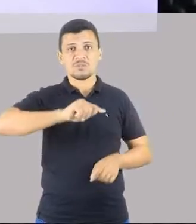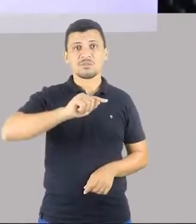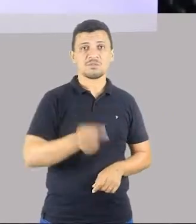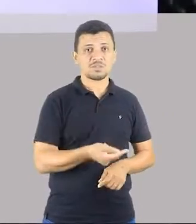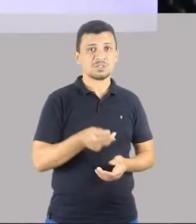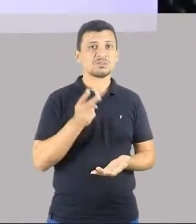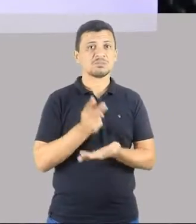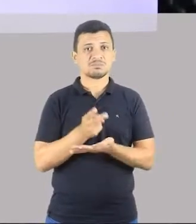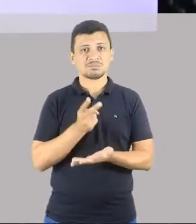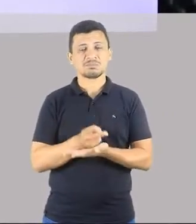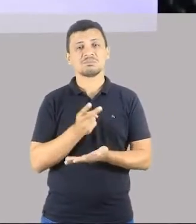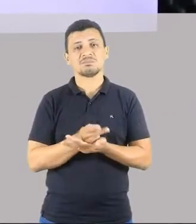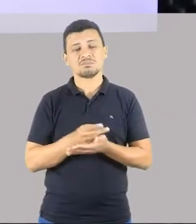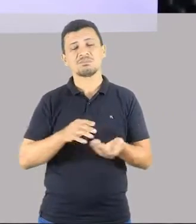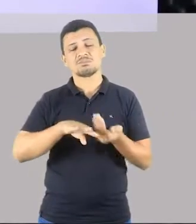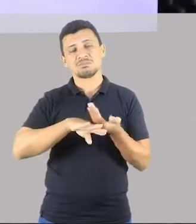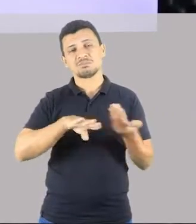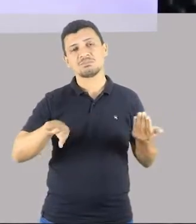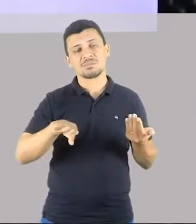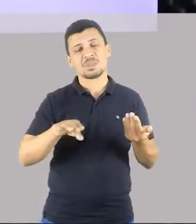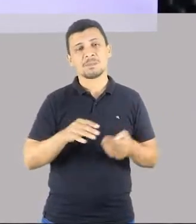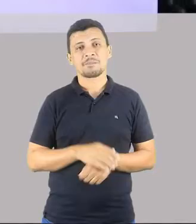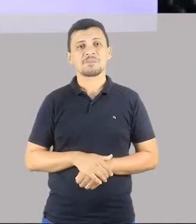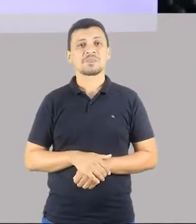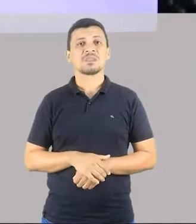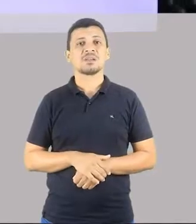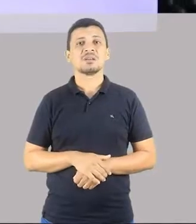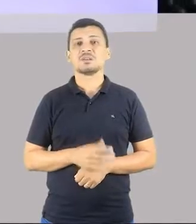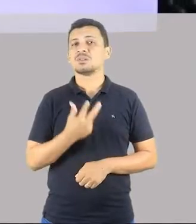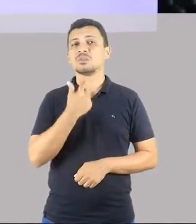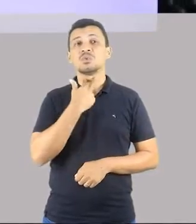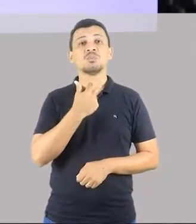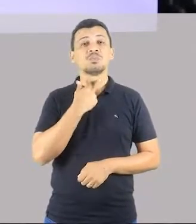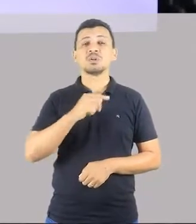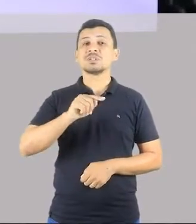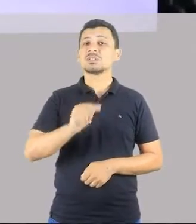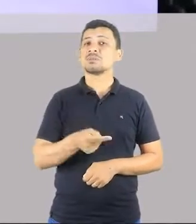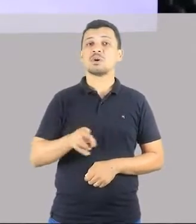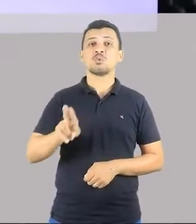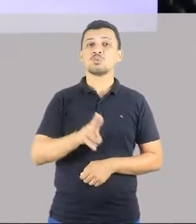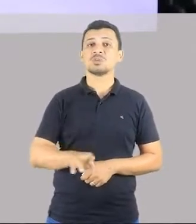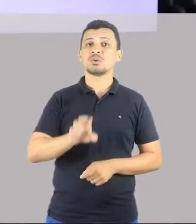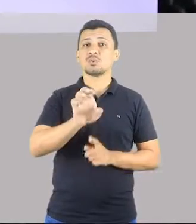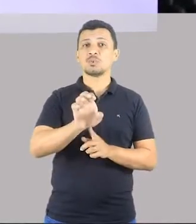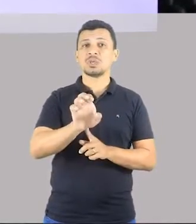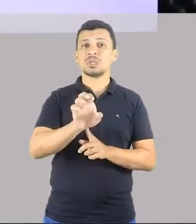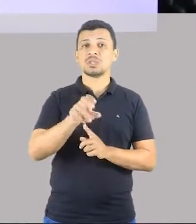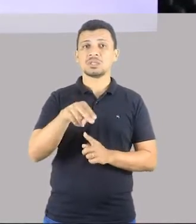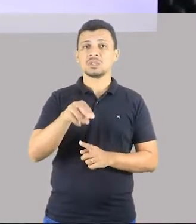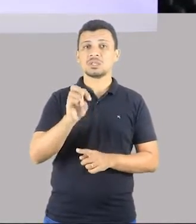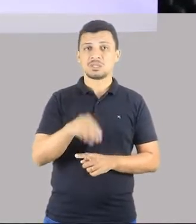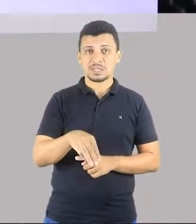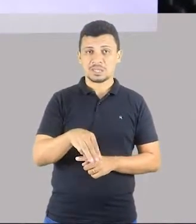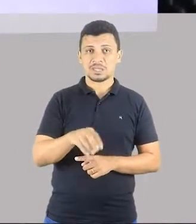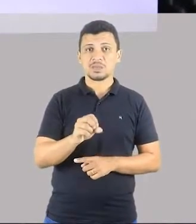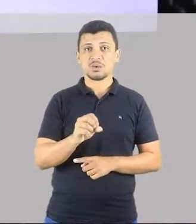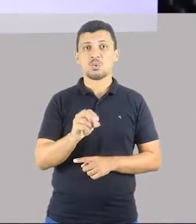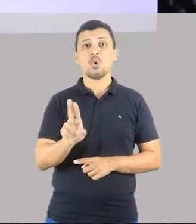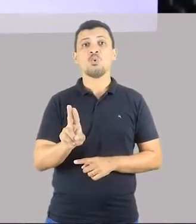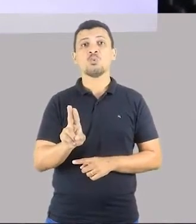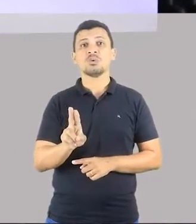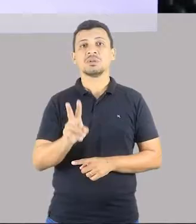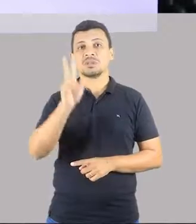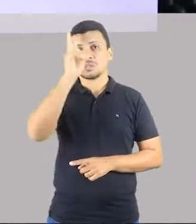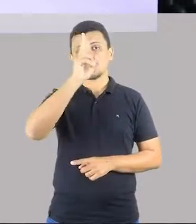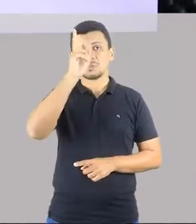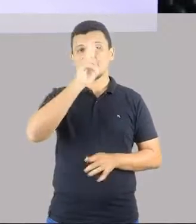pela pontuação, certo? Eu só não vou separar quando a conjunção for o i, o nem e o ou, certo? Então, é bom lembrar